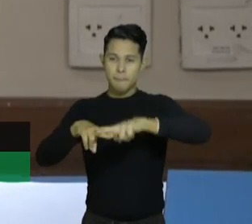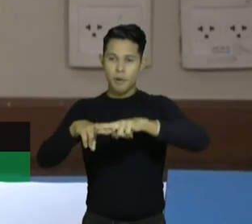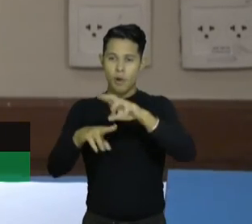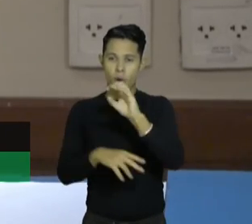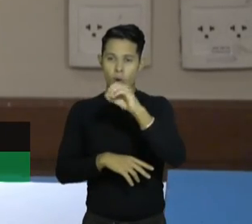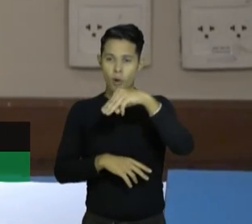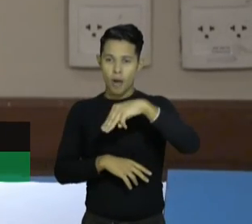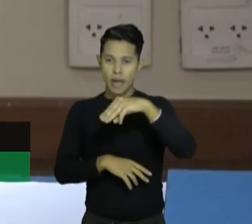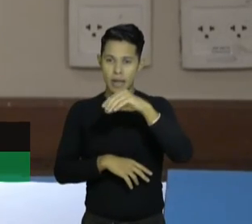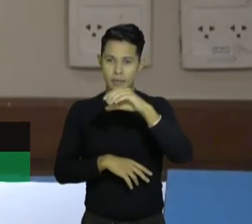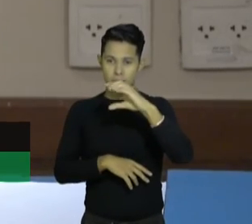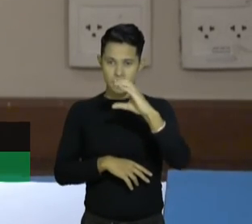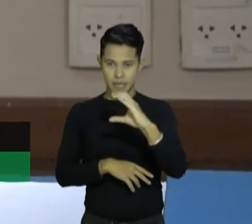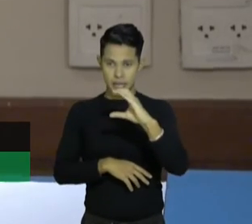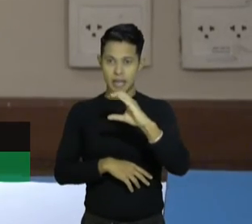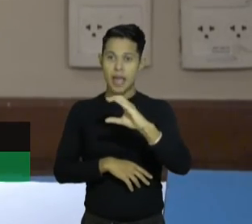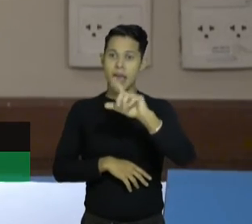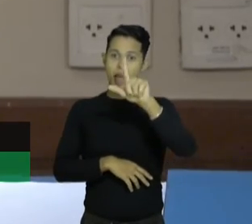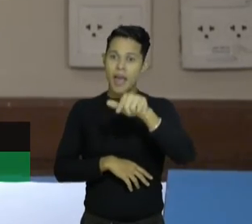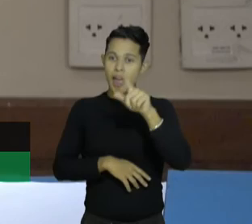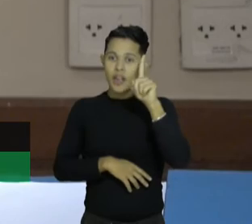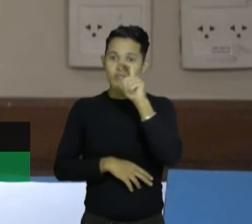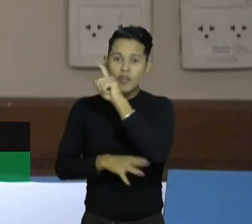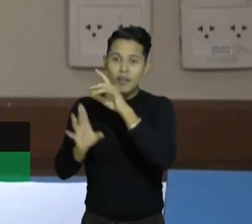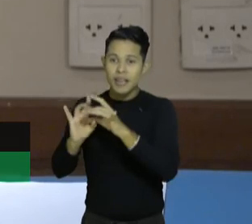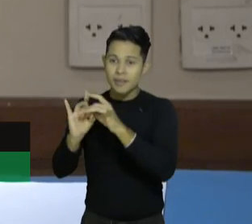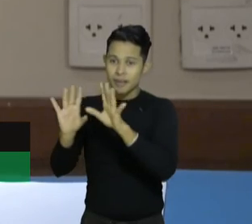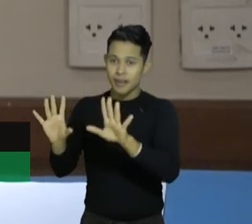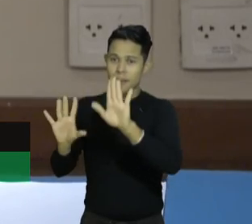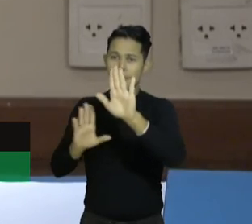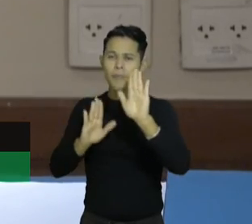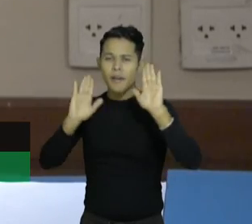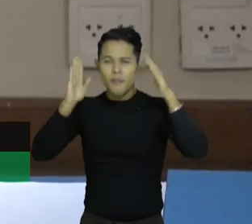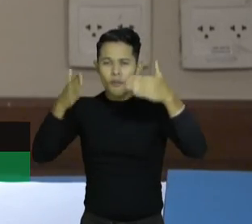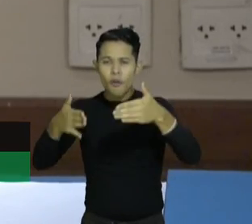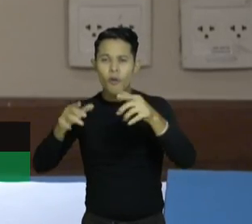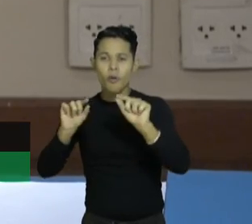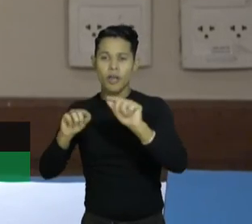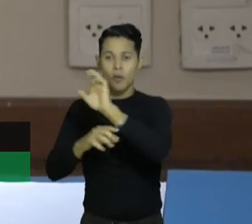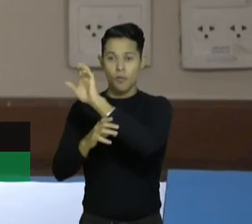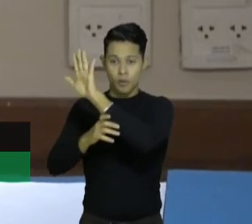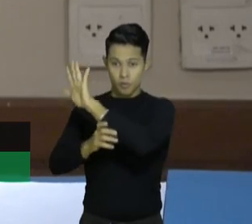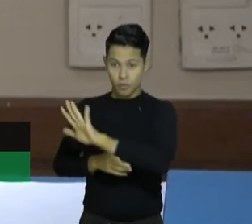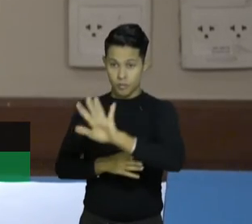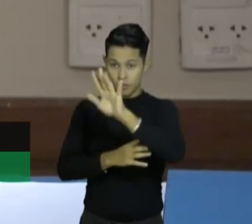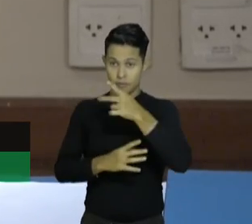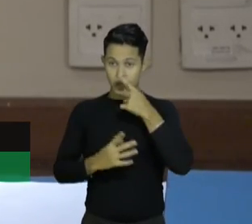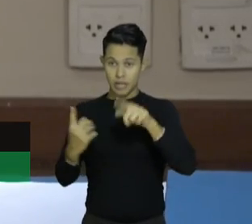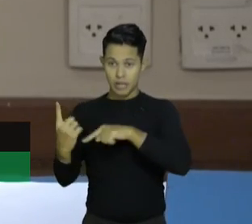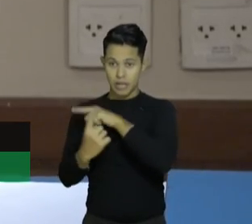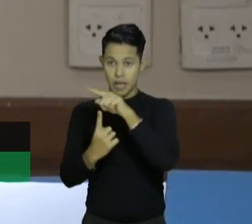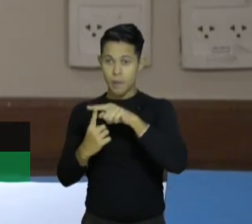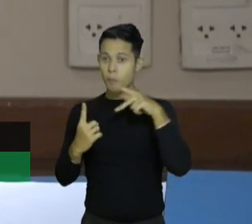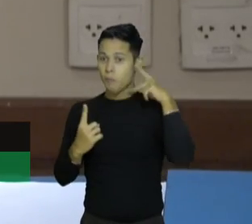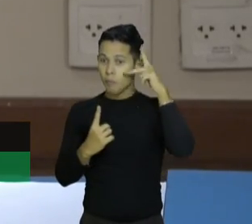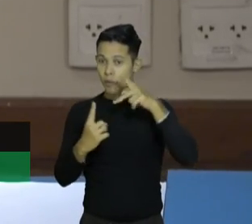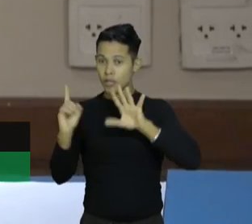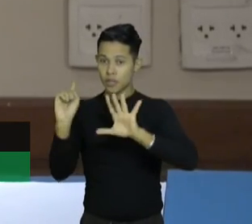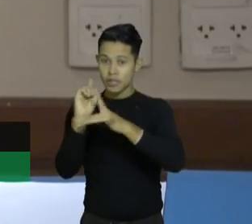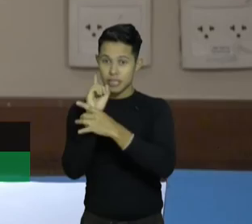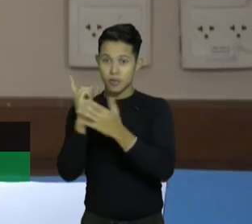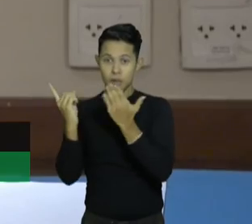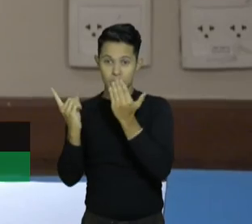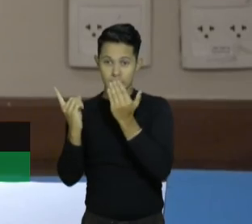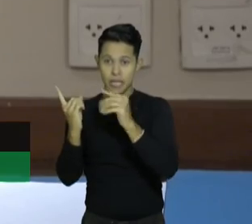esse nó que éo protecionismo agrícola europeu e no que que eles se baseiam os europeus afirmam um política de segurança alimentar Eles já